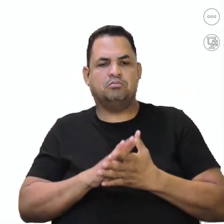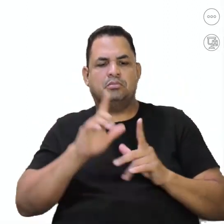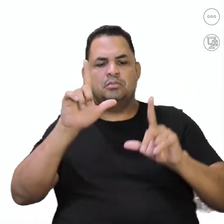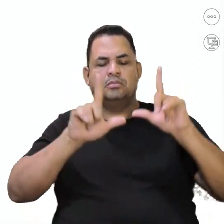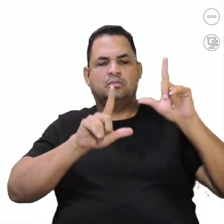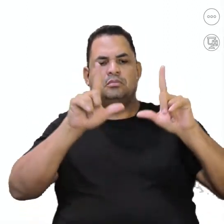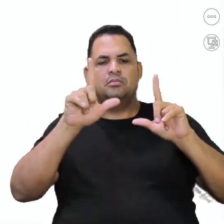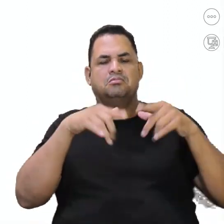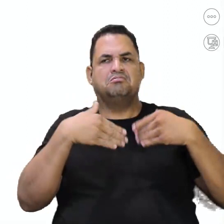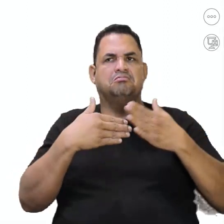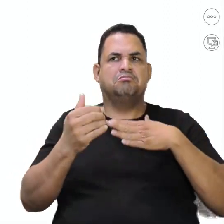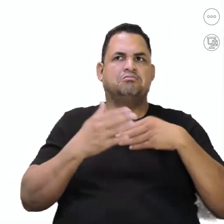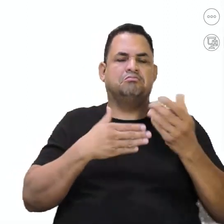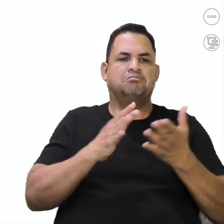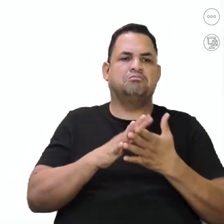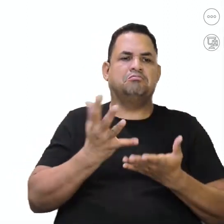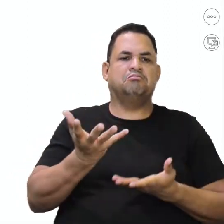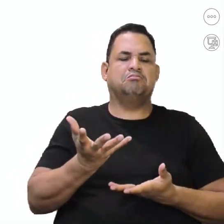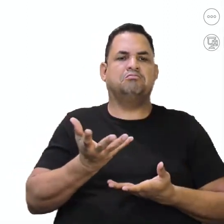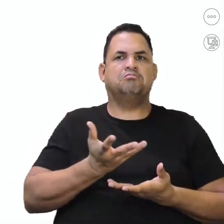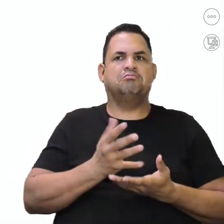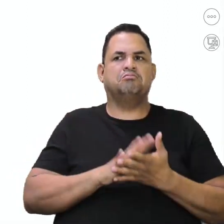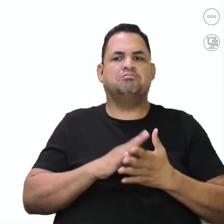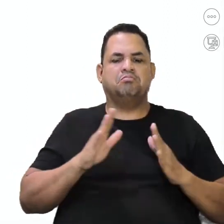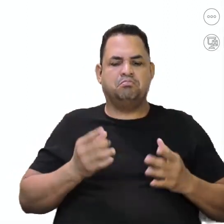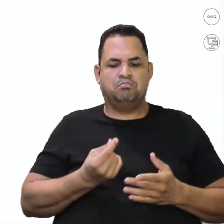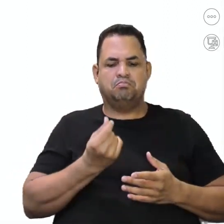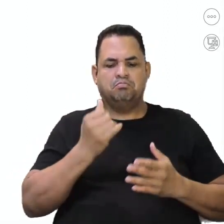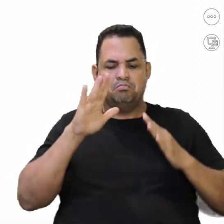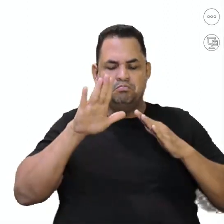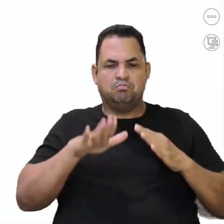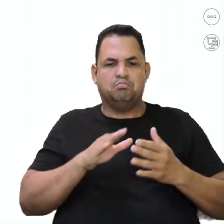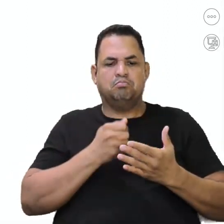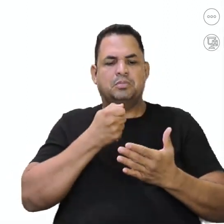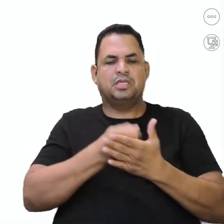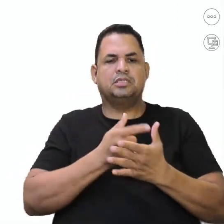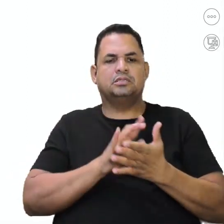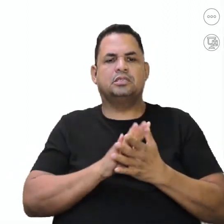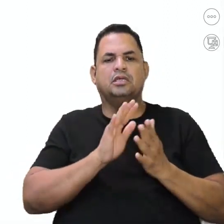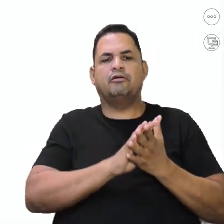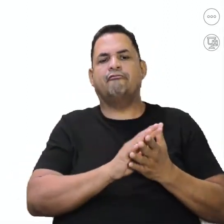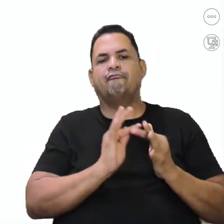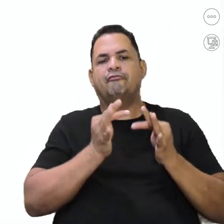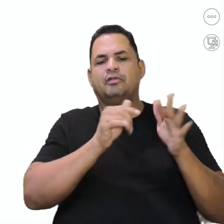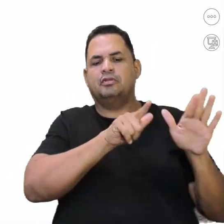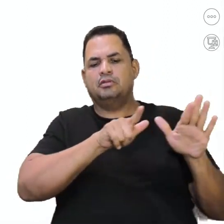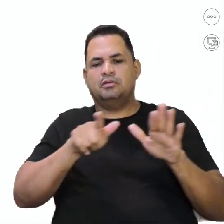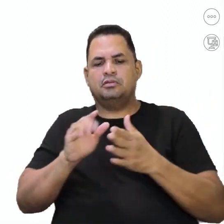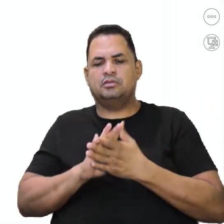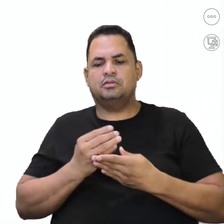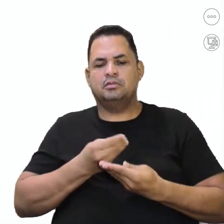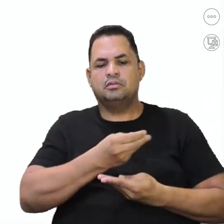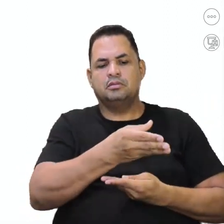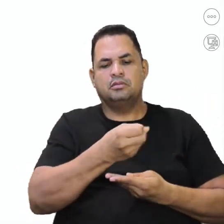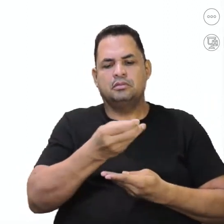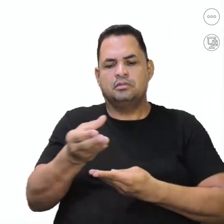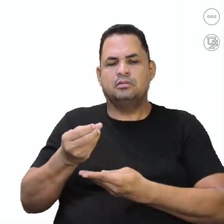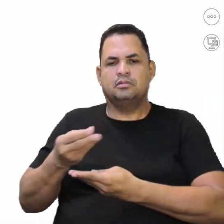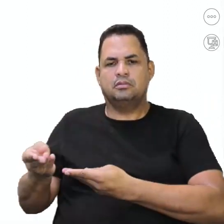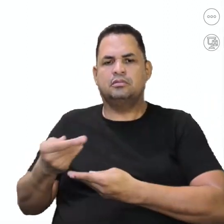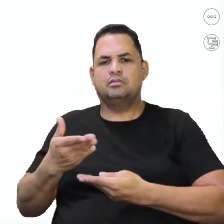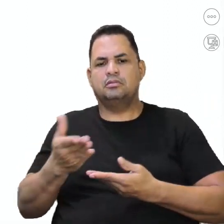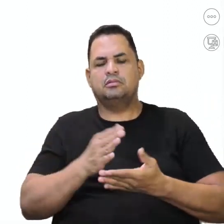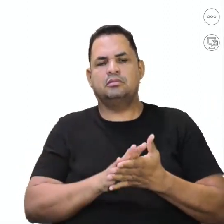na loja X e eles querem, essa promoção ela dura até o final da semana. Então, eles vão distribuindo esses flyers, além das